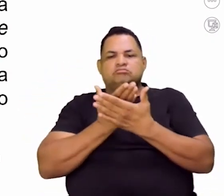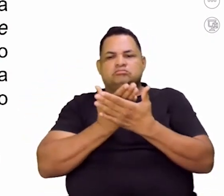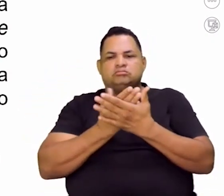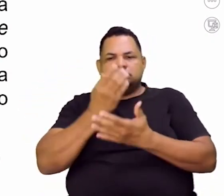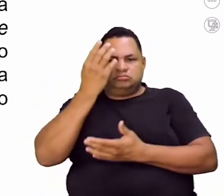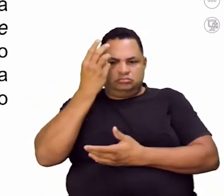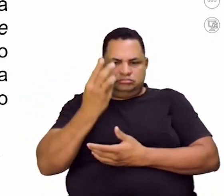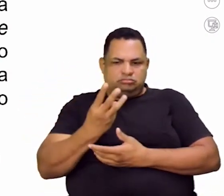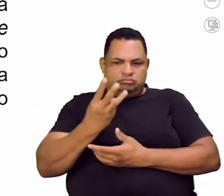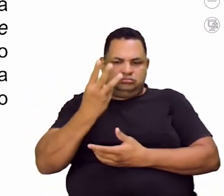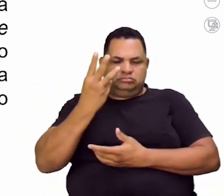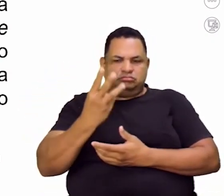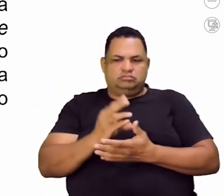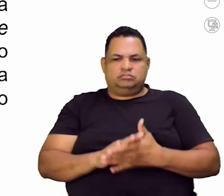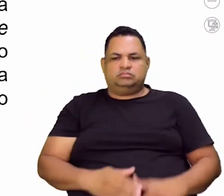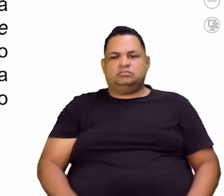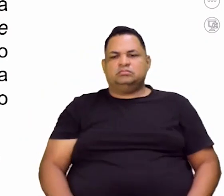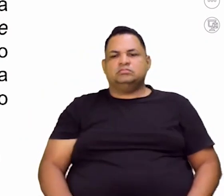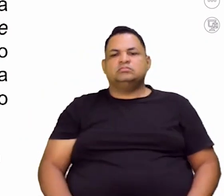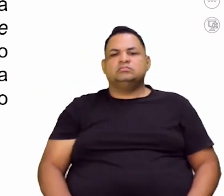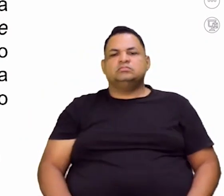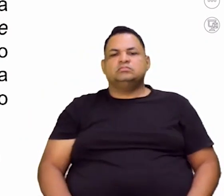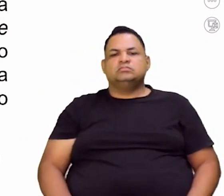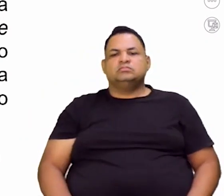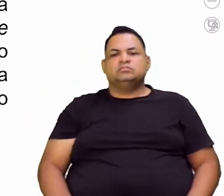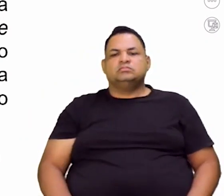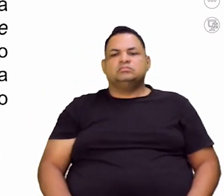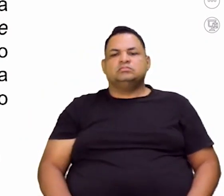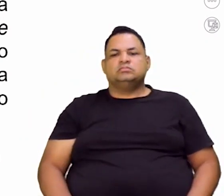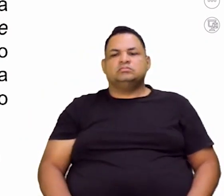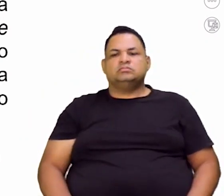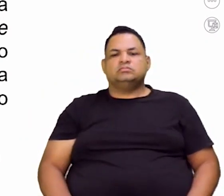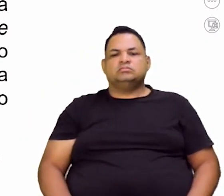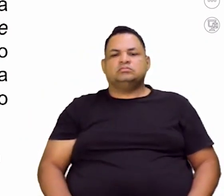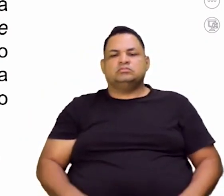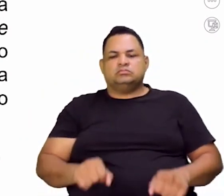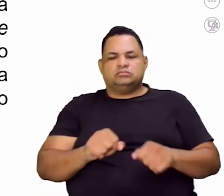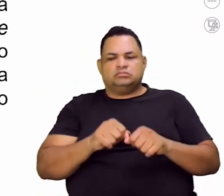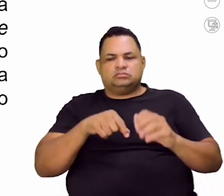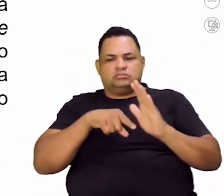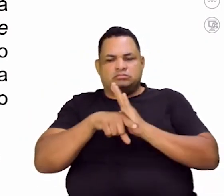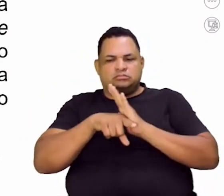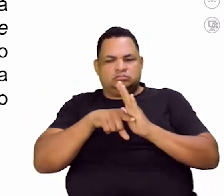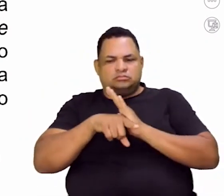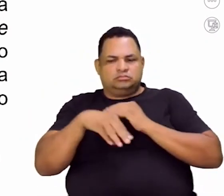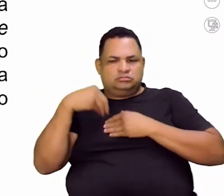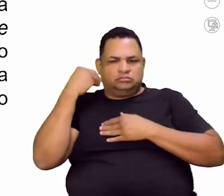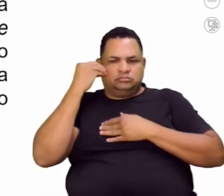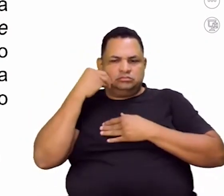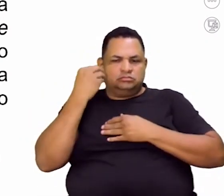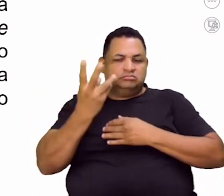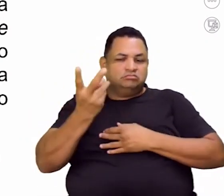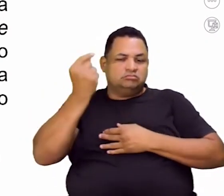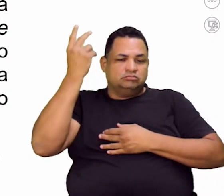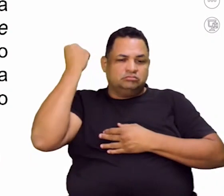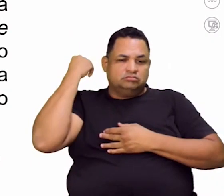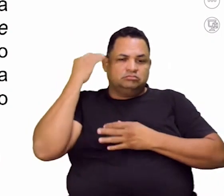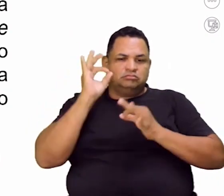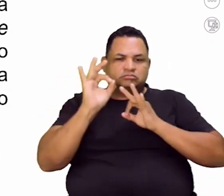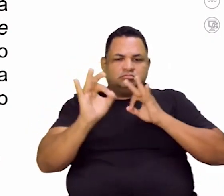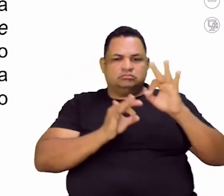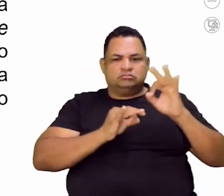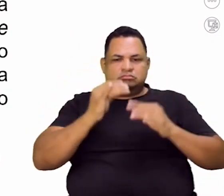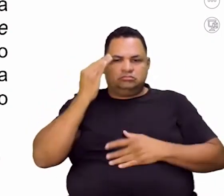ó. Né? Ele estudou, fez uma análise do trabalho deles. A elaborar